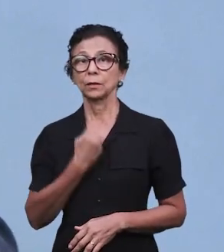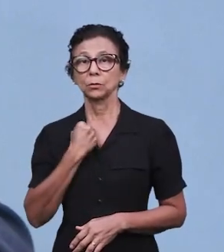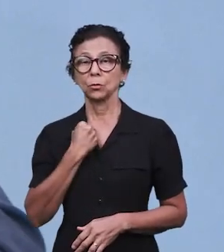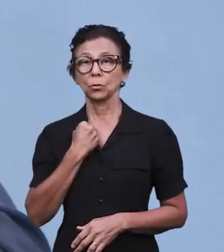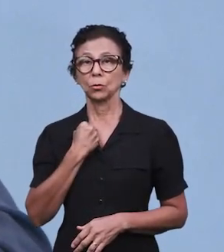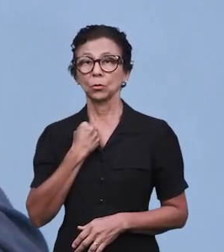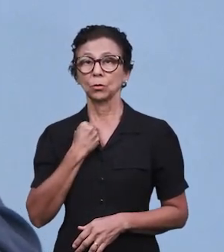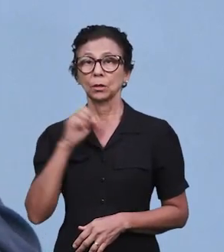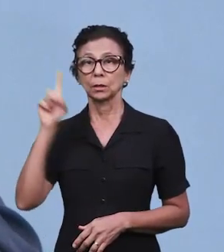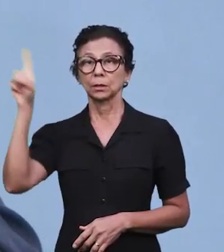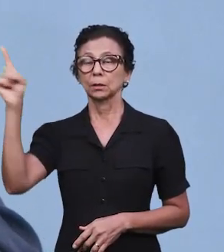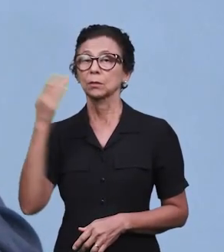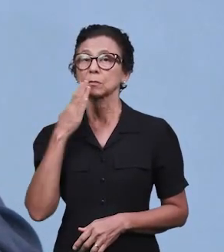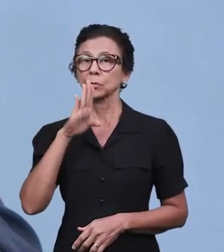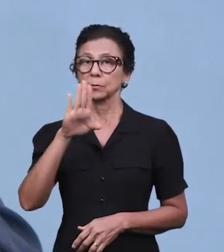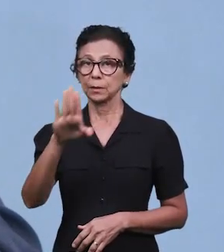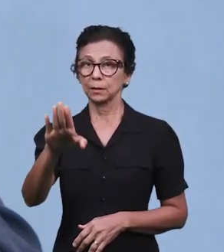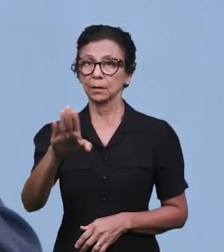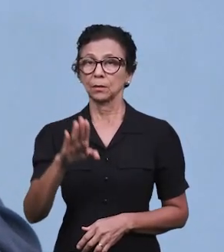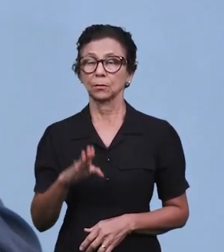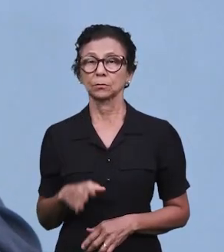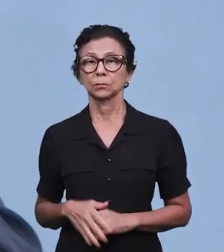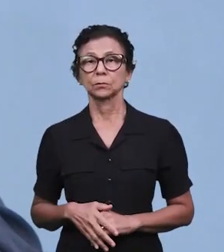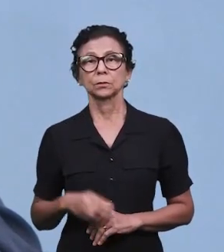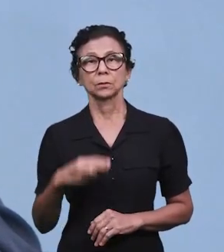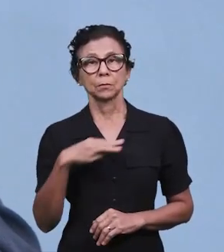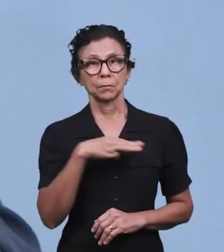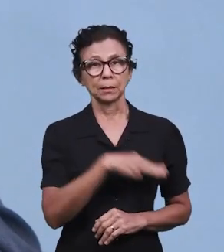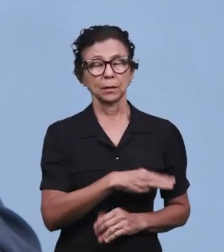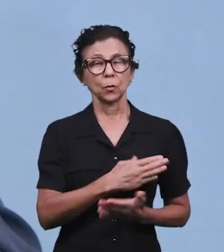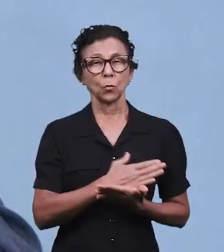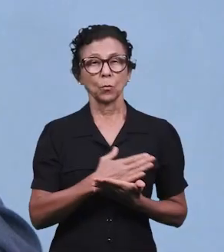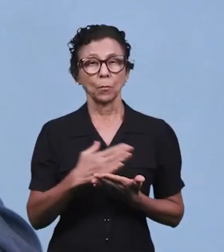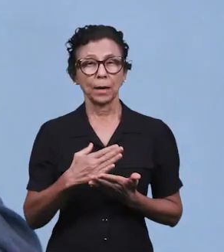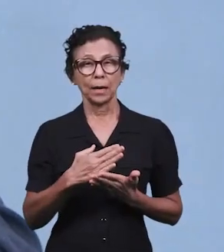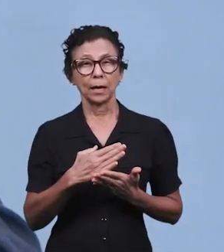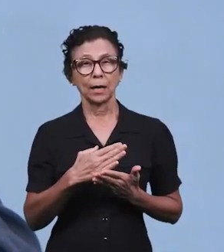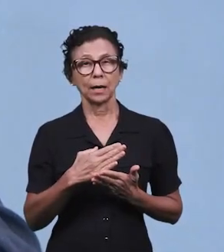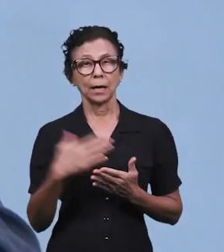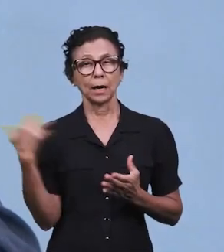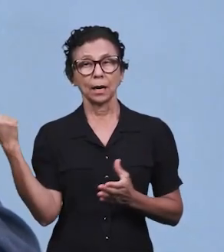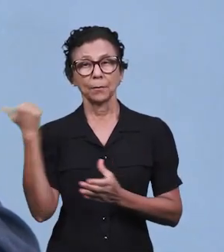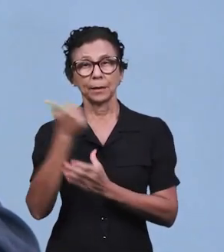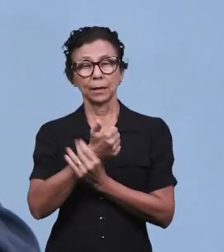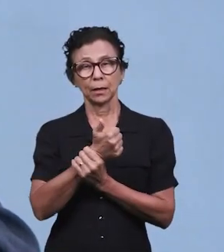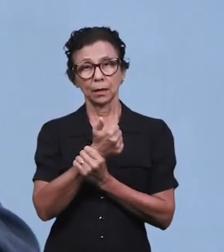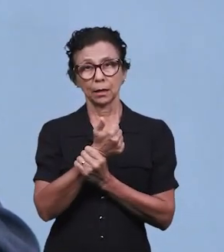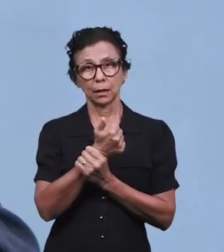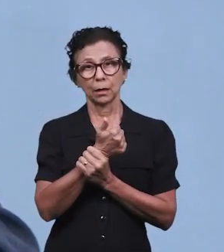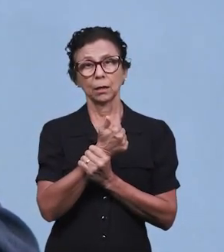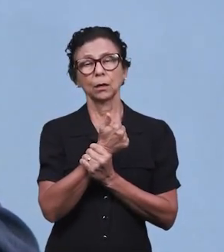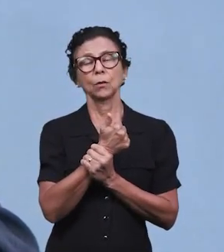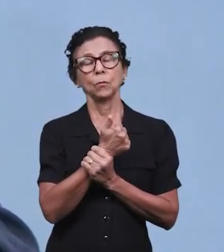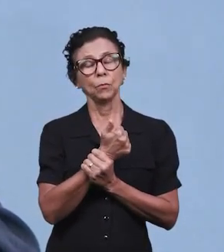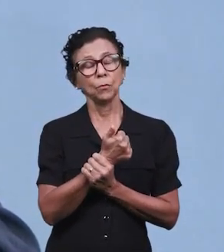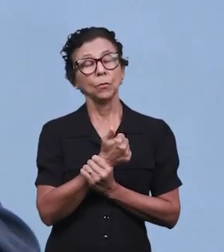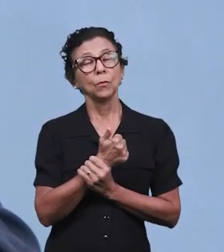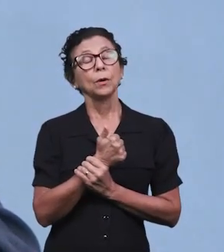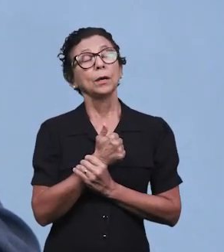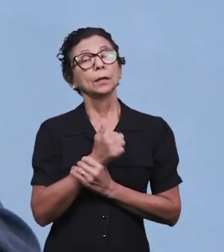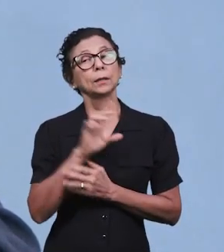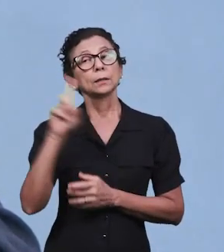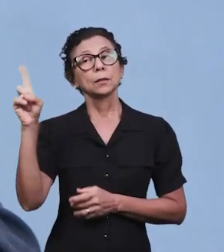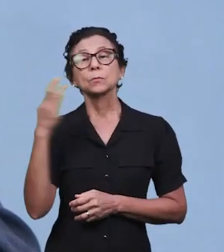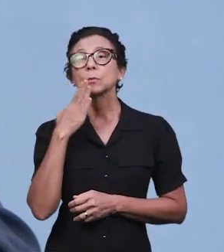traça a linhagem de Jesus desde Abraão, a quem Deus prometeu que todos os povos